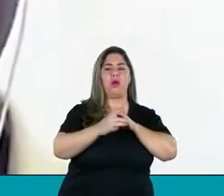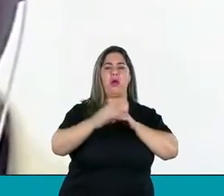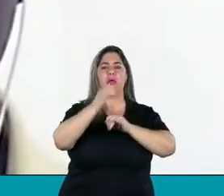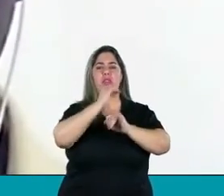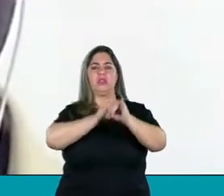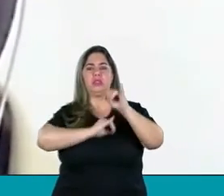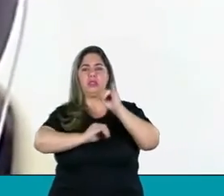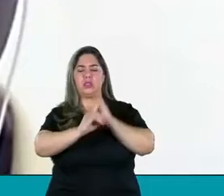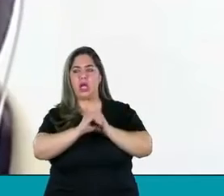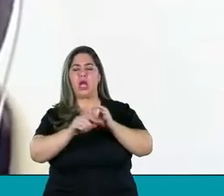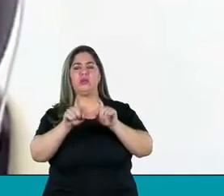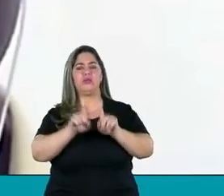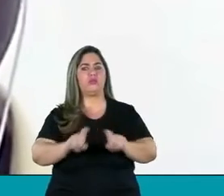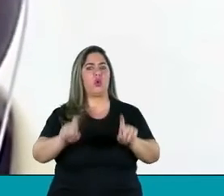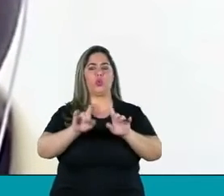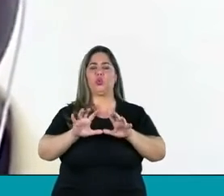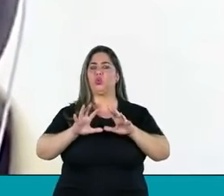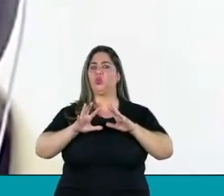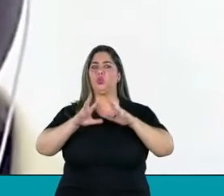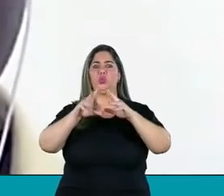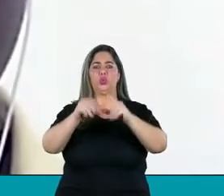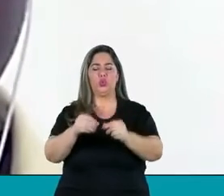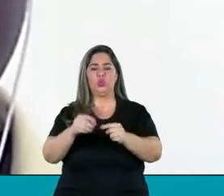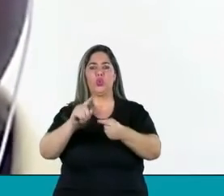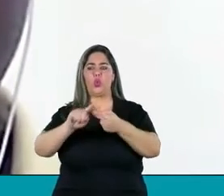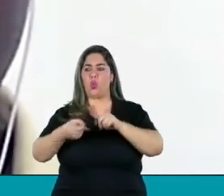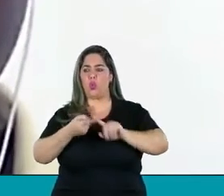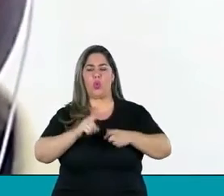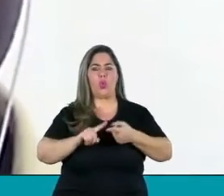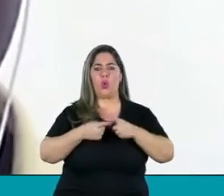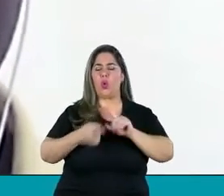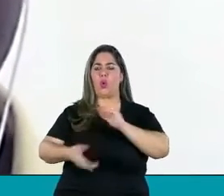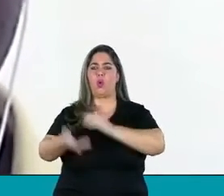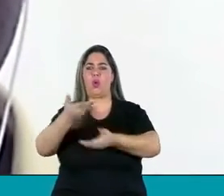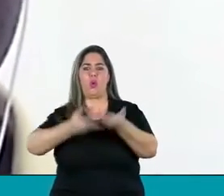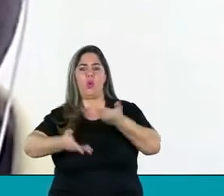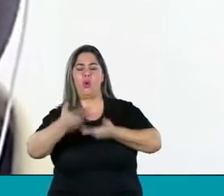da computação. Na complexidade da análise antropológica,